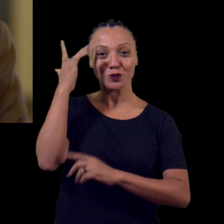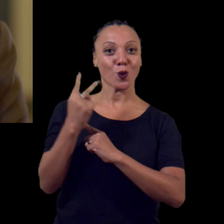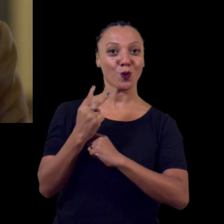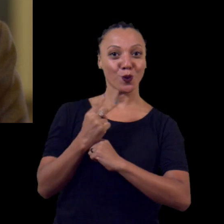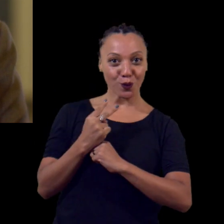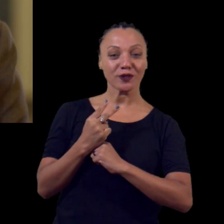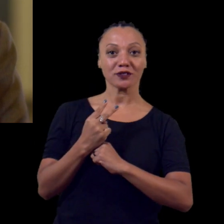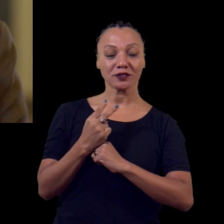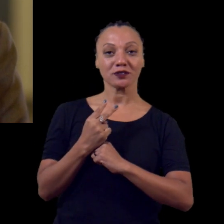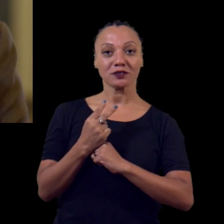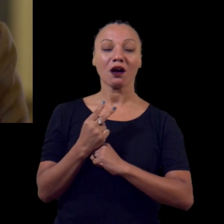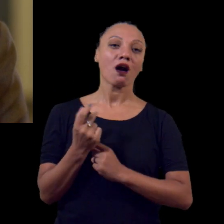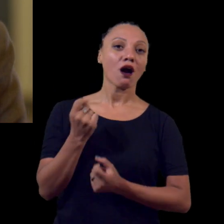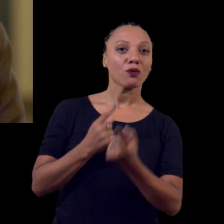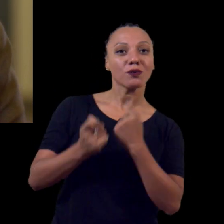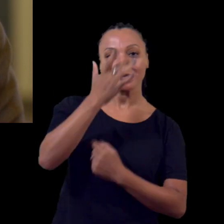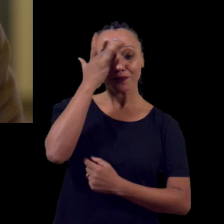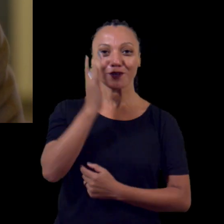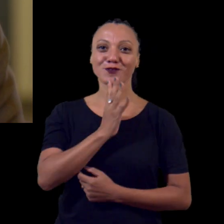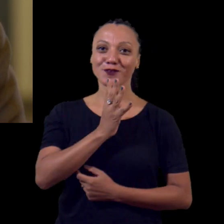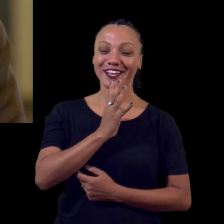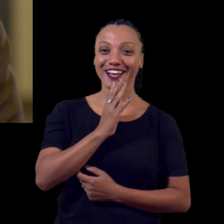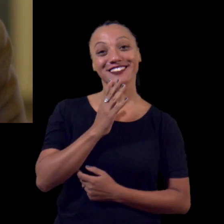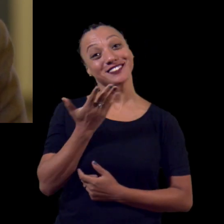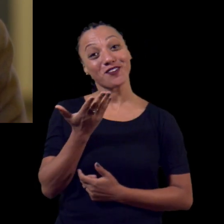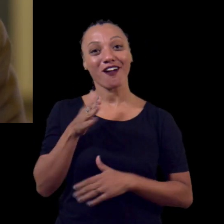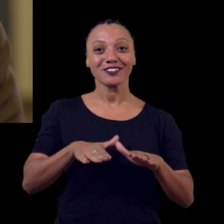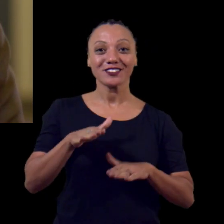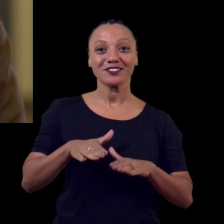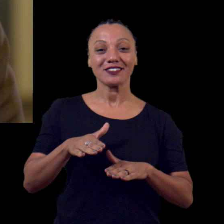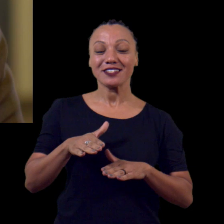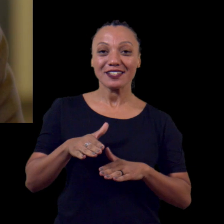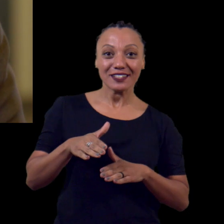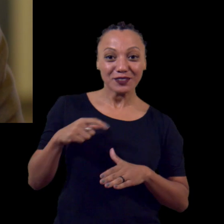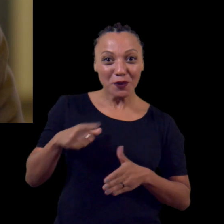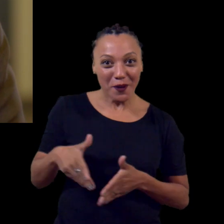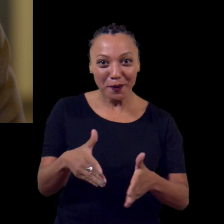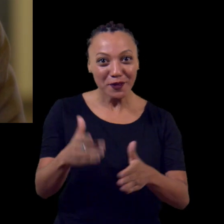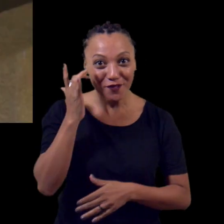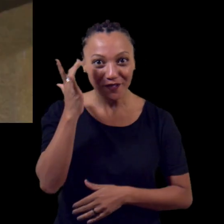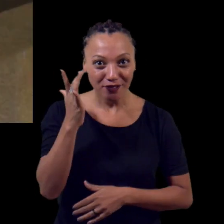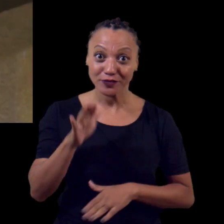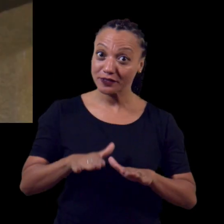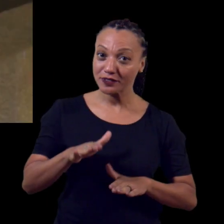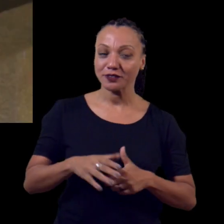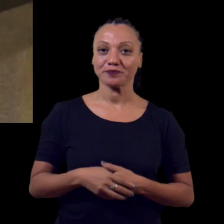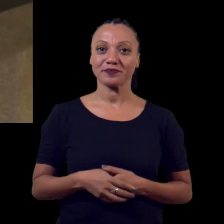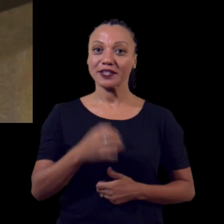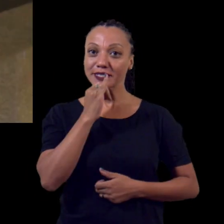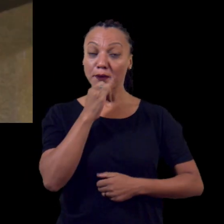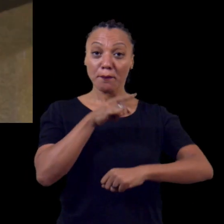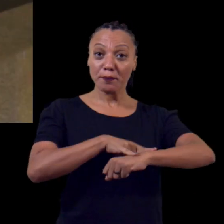blindado, né? Algumas pessoas me conhecem, então às vezes o meu caminho é até facilitado.